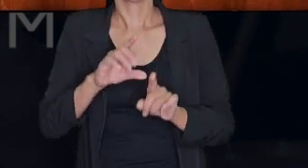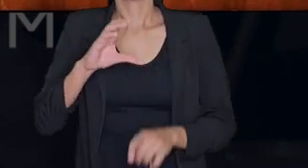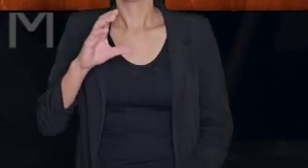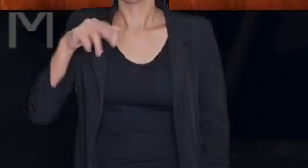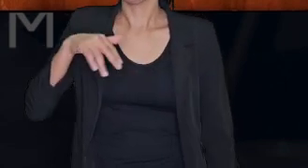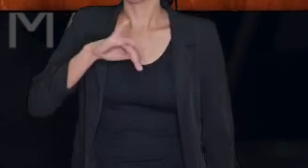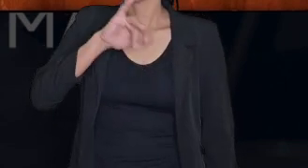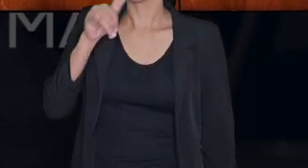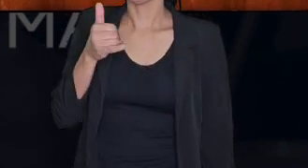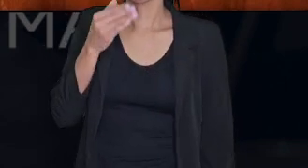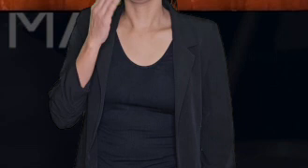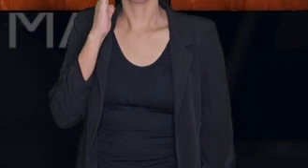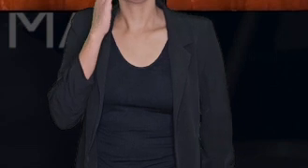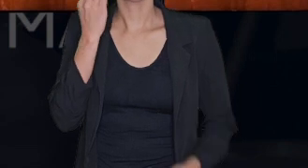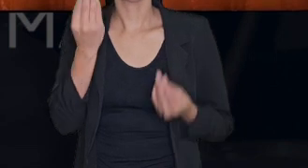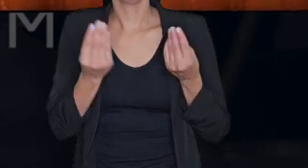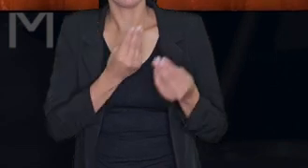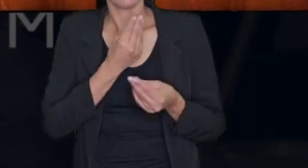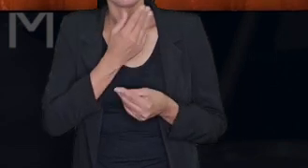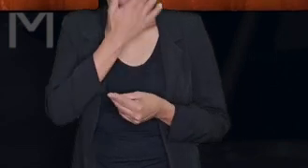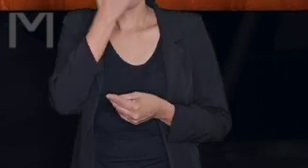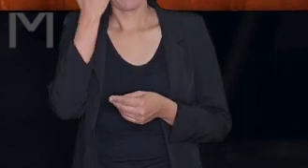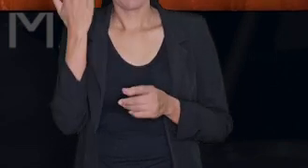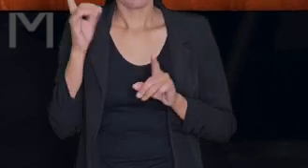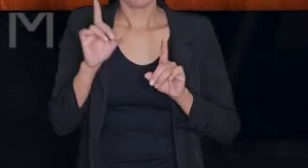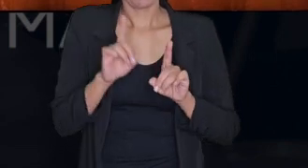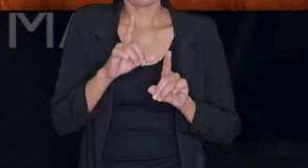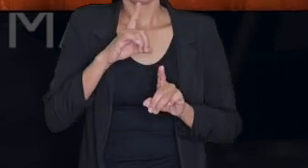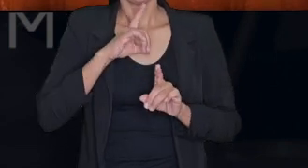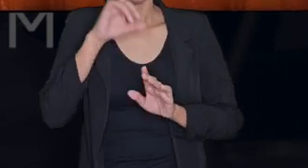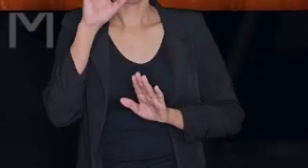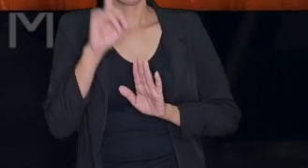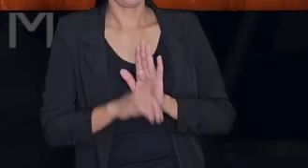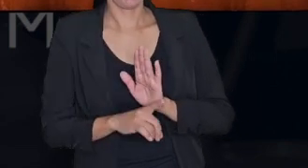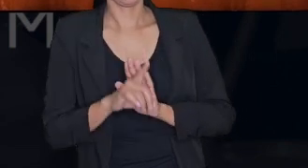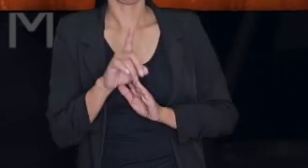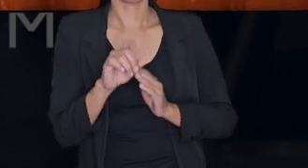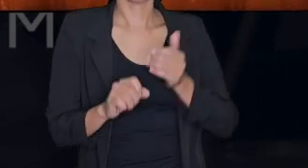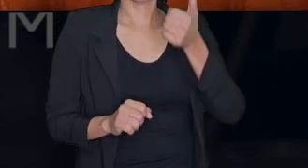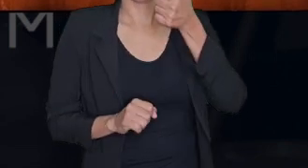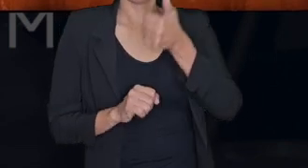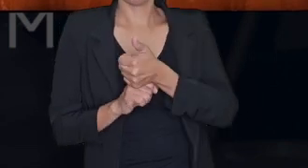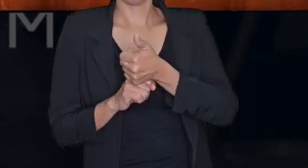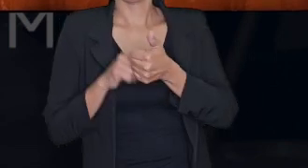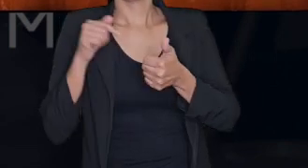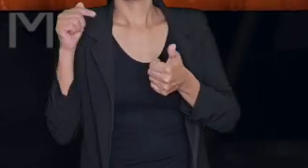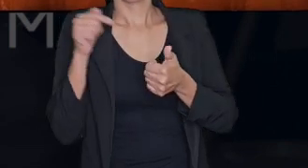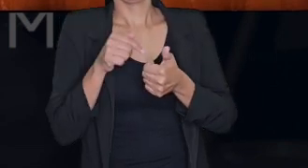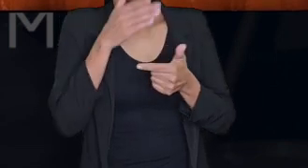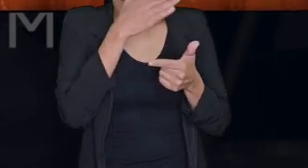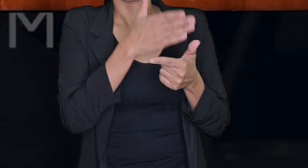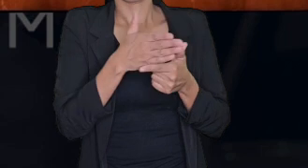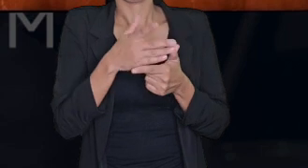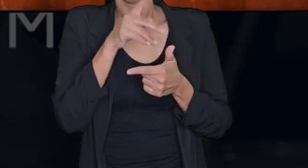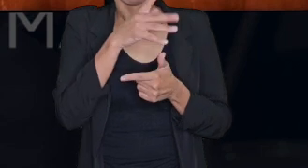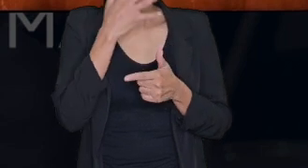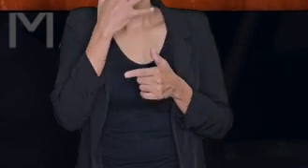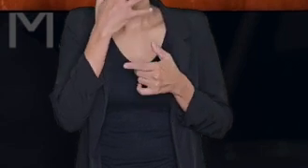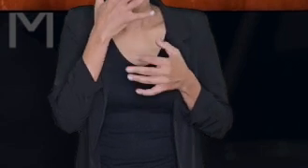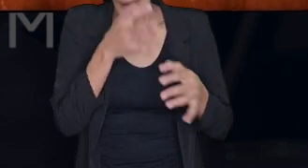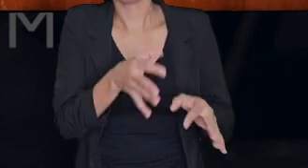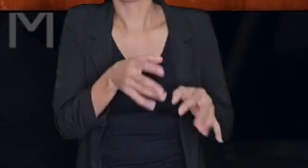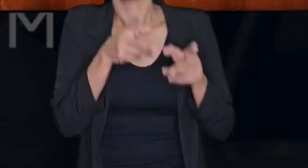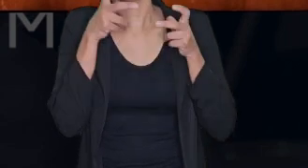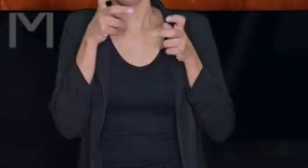reconhecendo união estável, o CNJ entendeu que o companheiro que tenha direito à sucessão